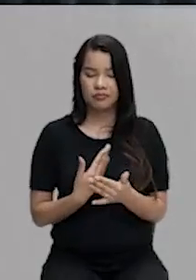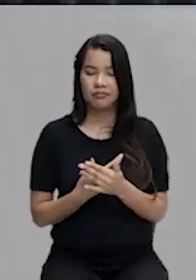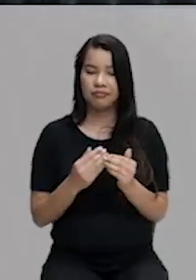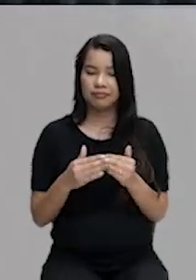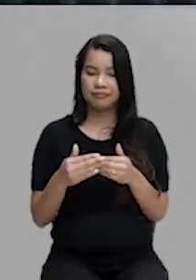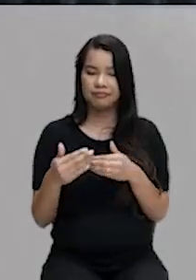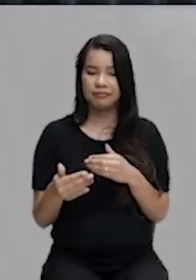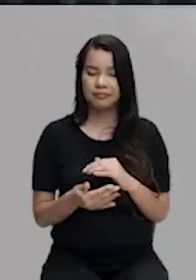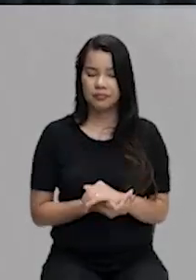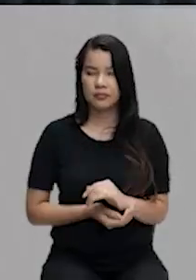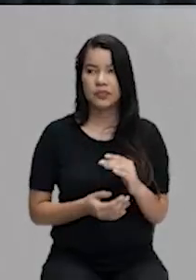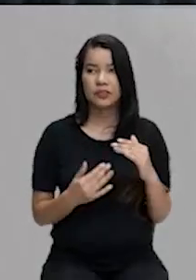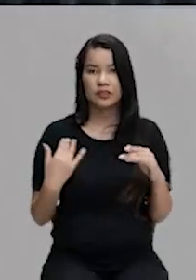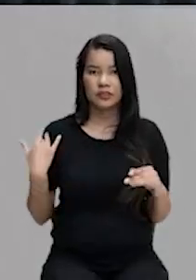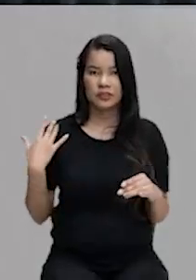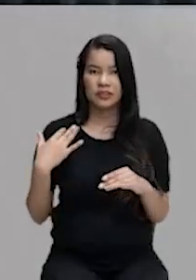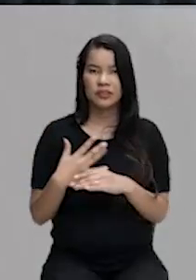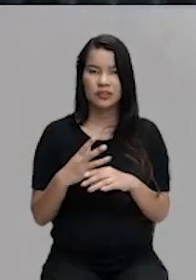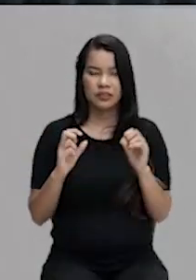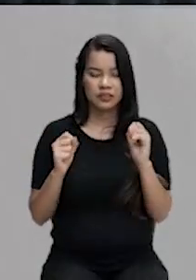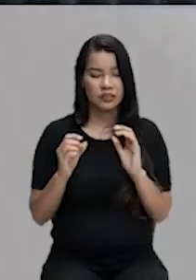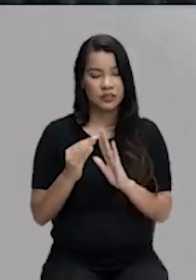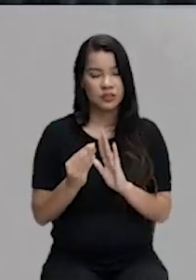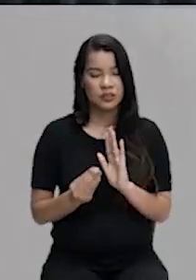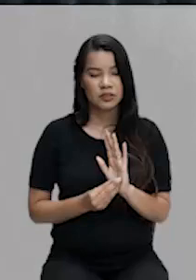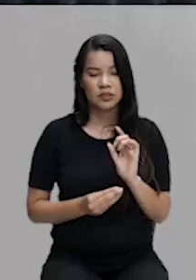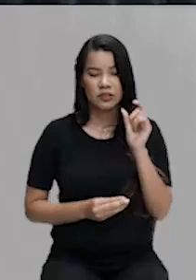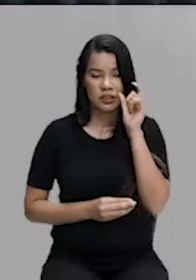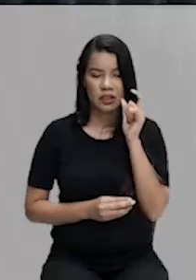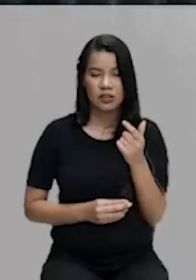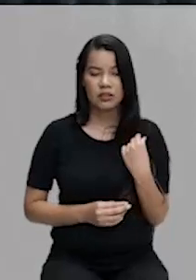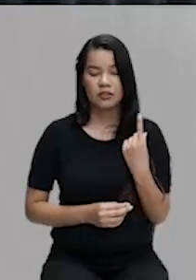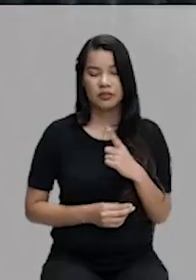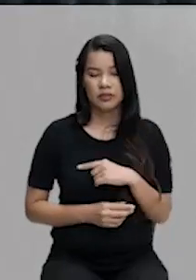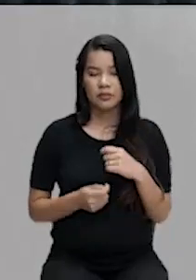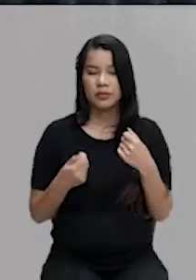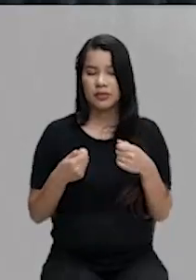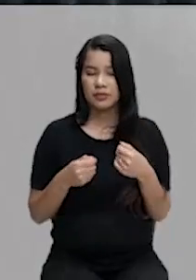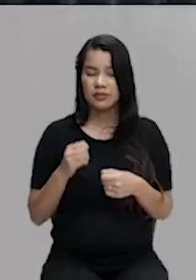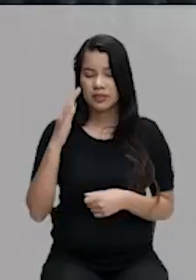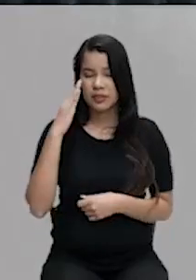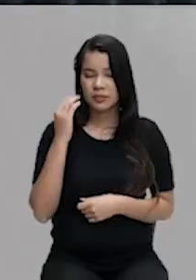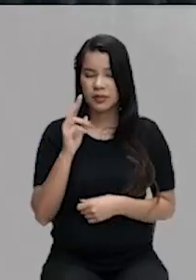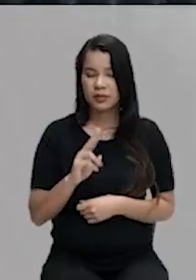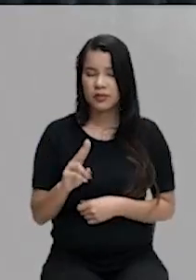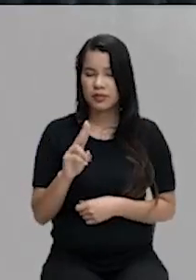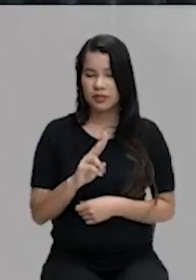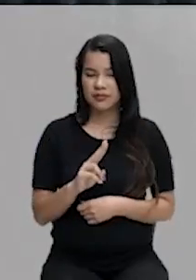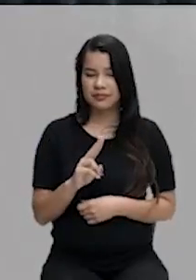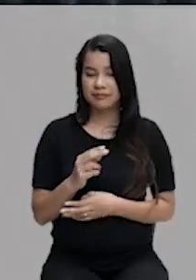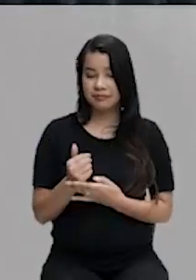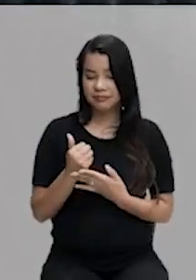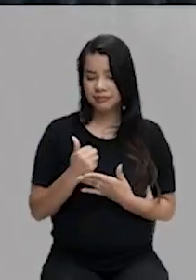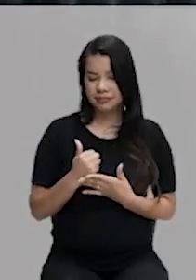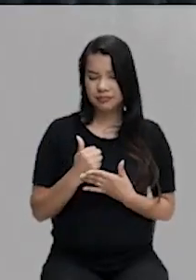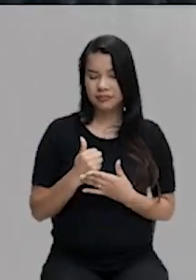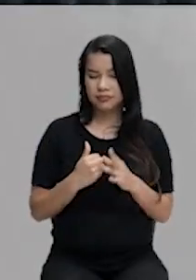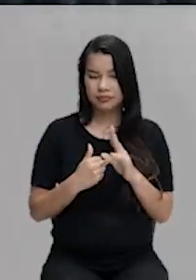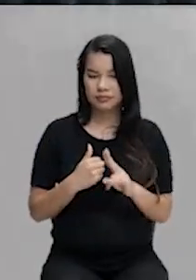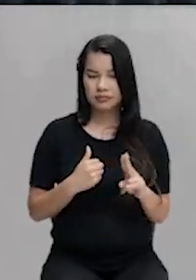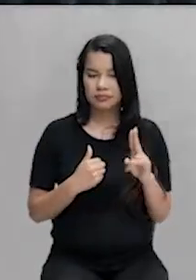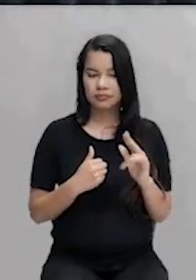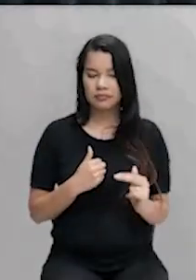Então, ela traz, sim, conteúdos bem interessantes e nós temos que saber utilizar a nosso favor. Utilizar de